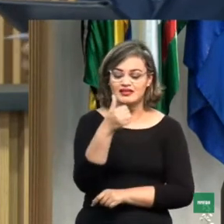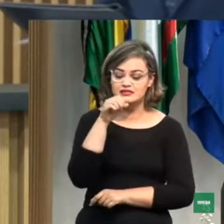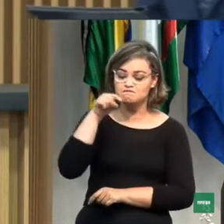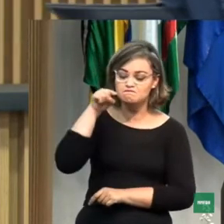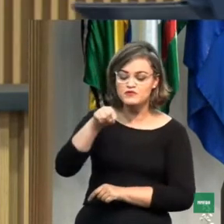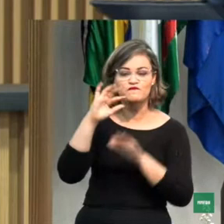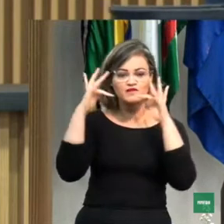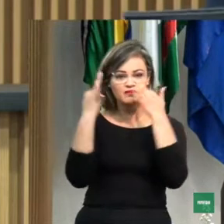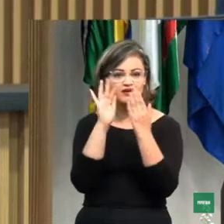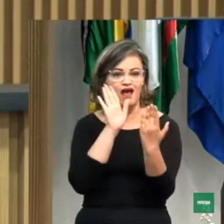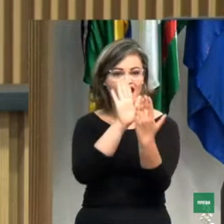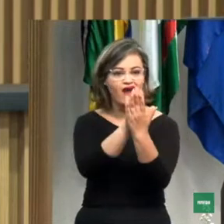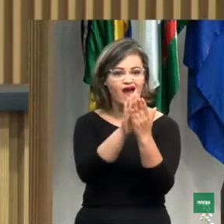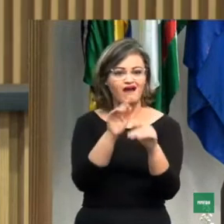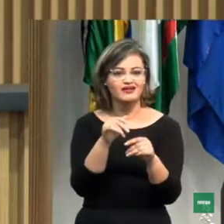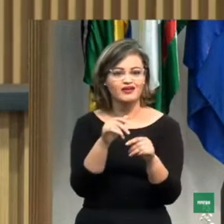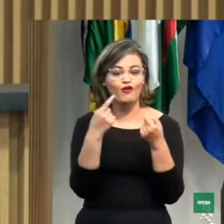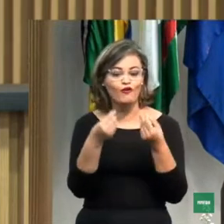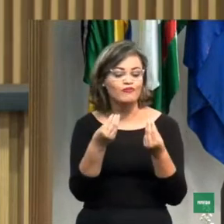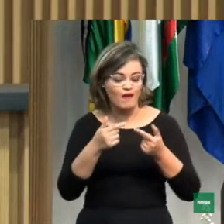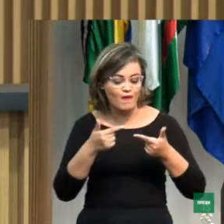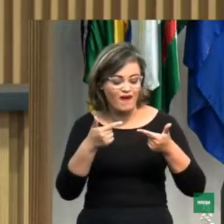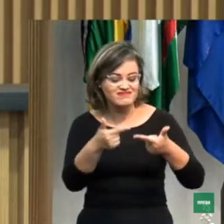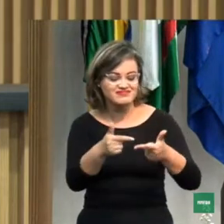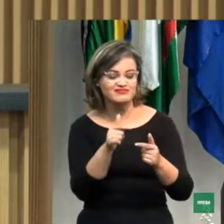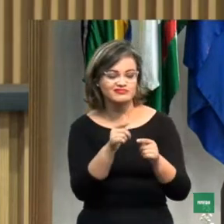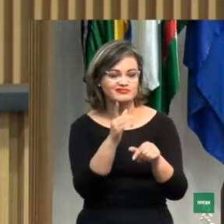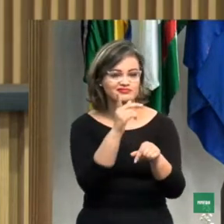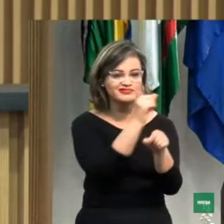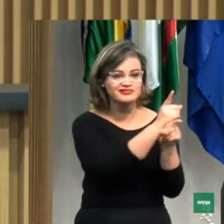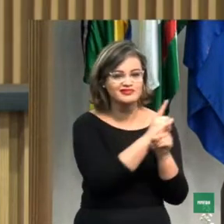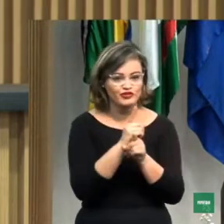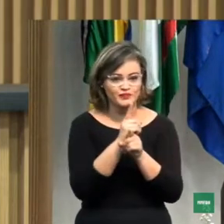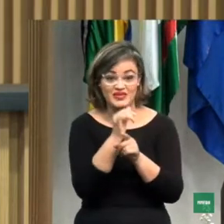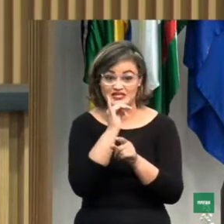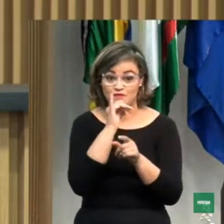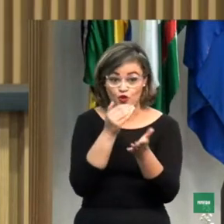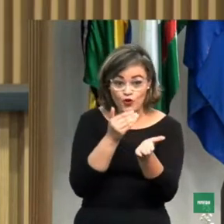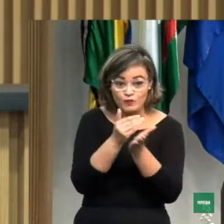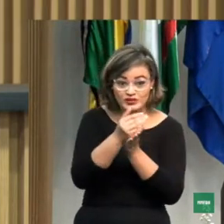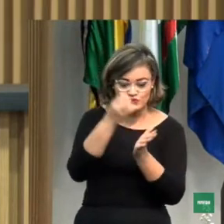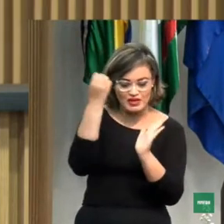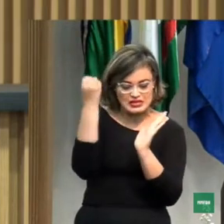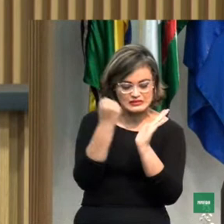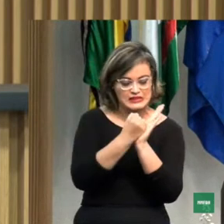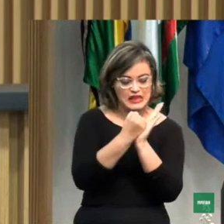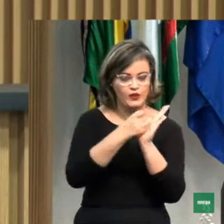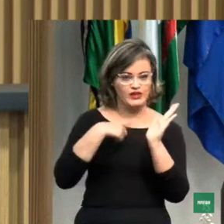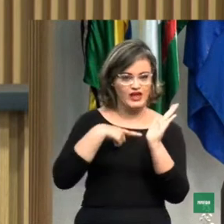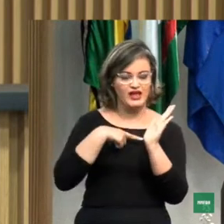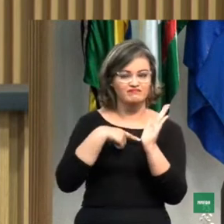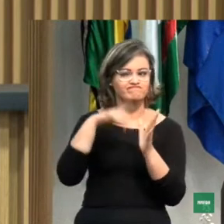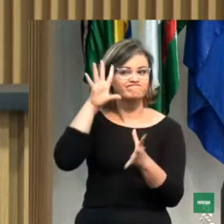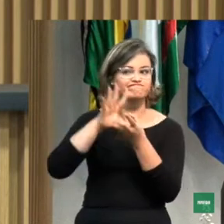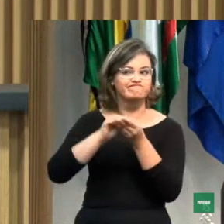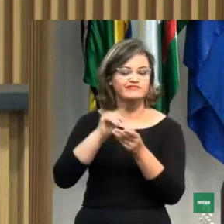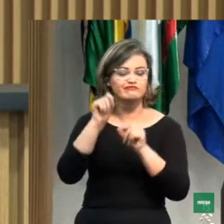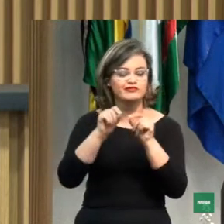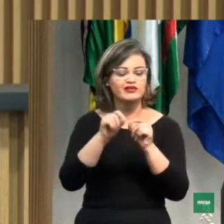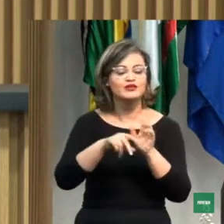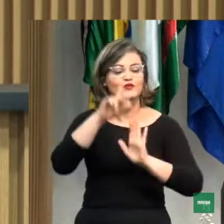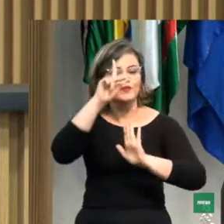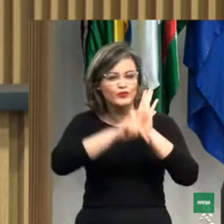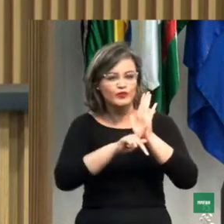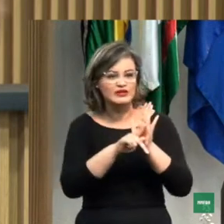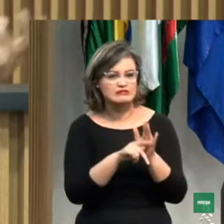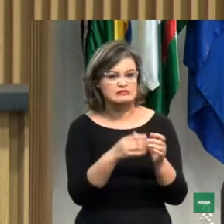dessas iniciativas. Uma vez implementado o selo, percebemos que era preciso um programa mais robusto, com